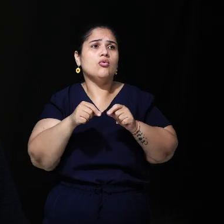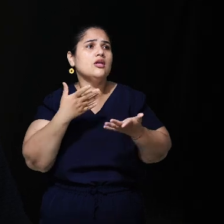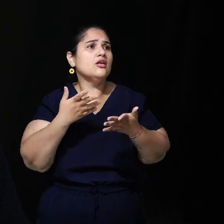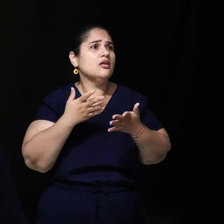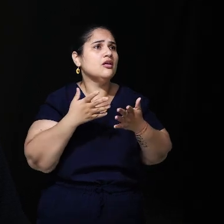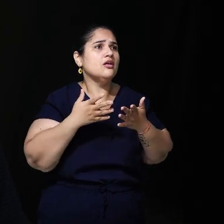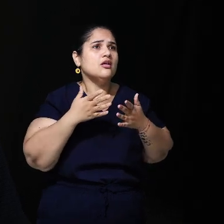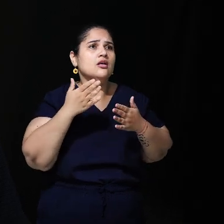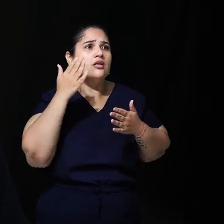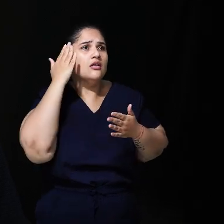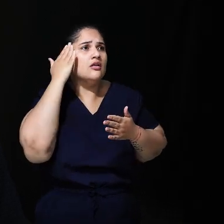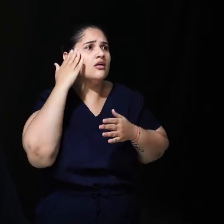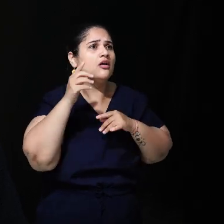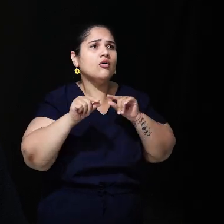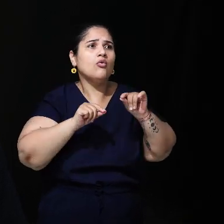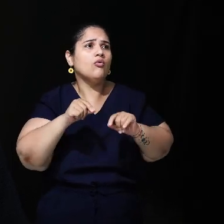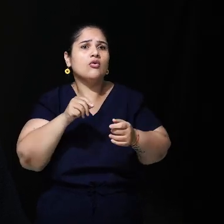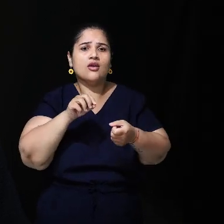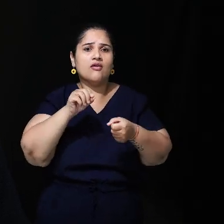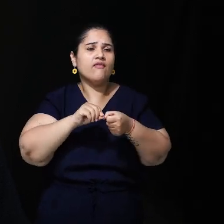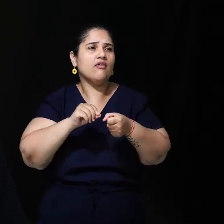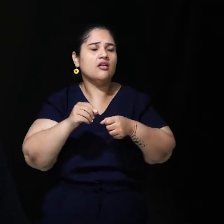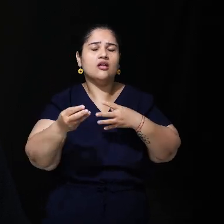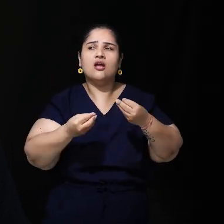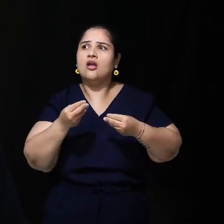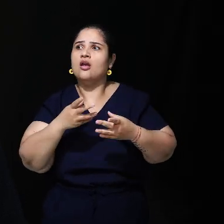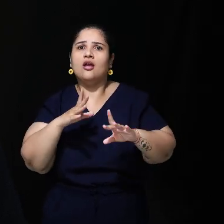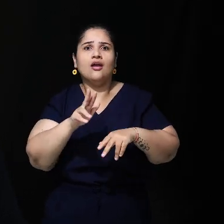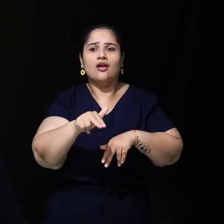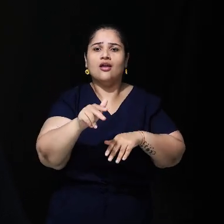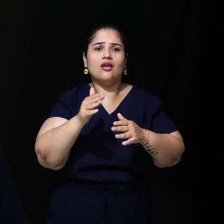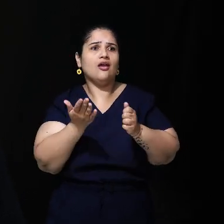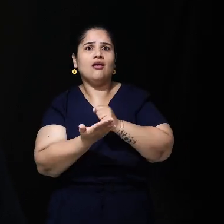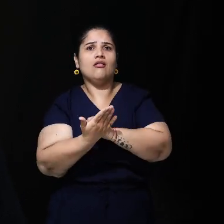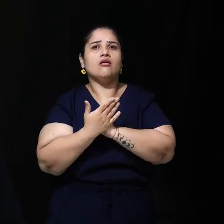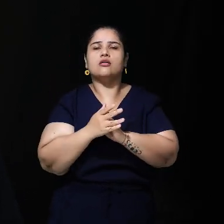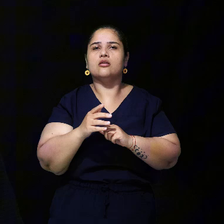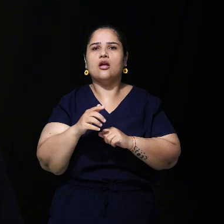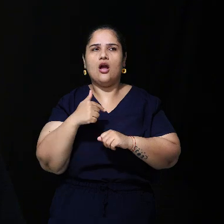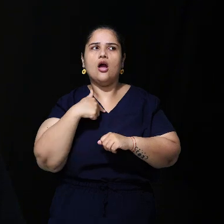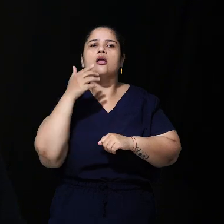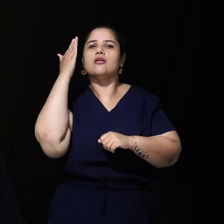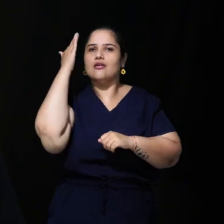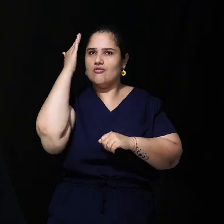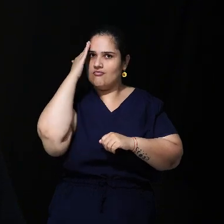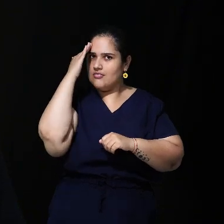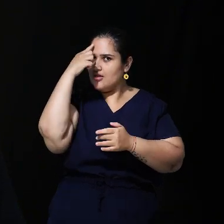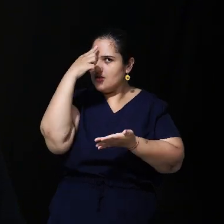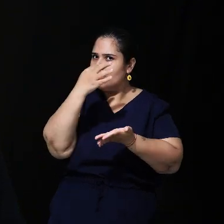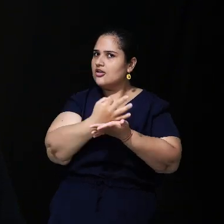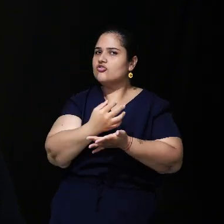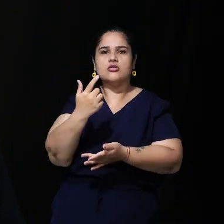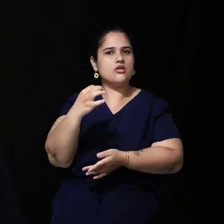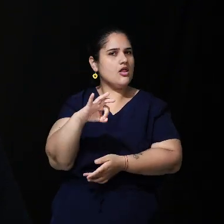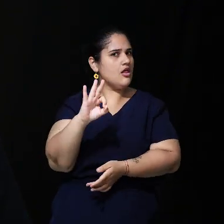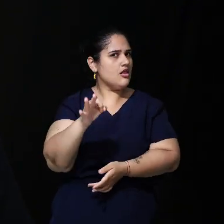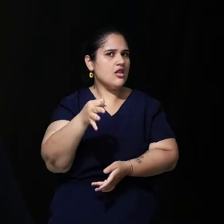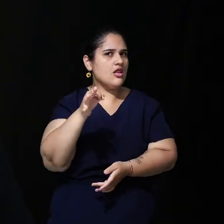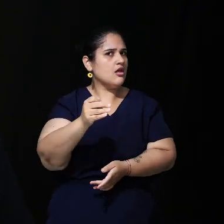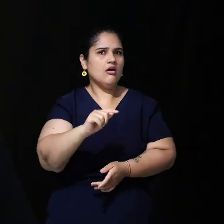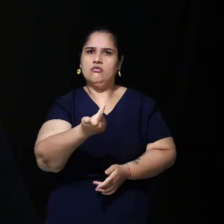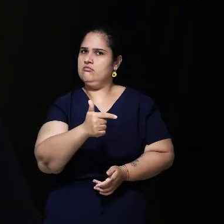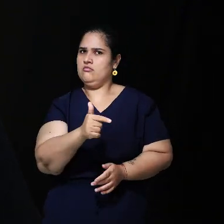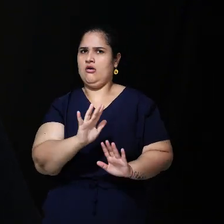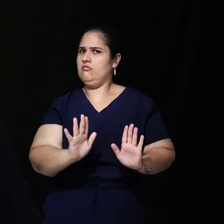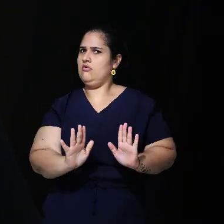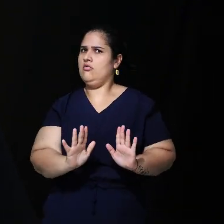fazer. E eu comecei a entender e que aquilo já não estava certo, que era algo relacionado mesmo mental,